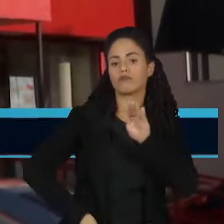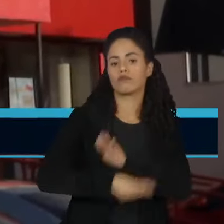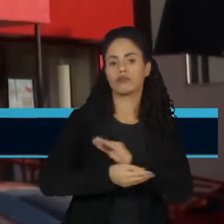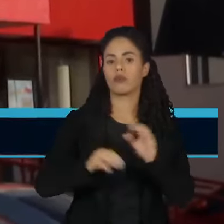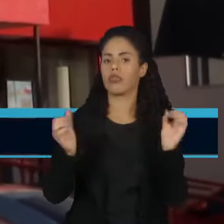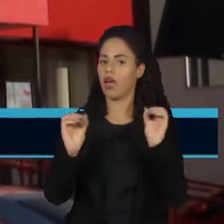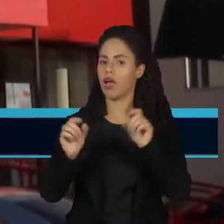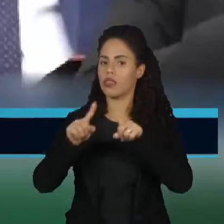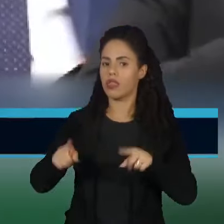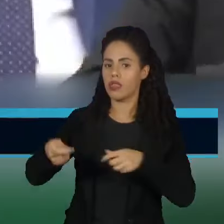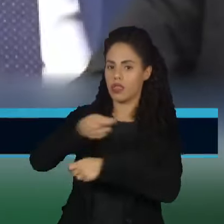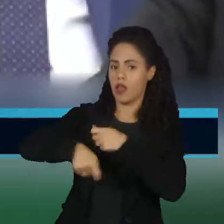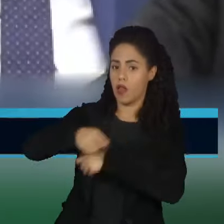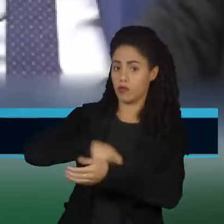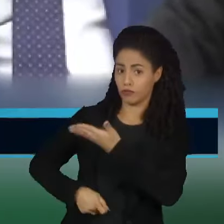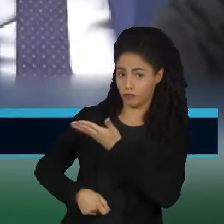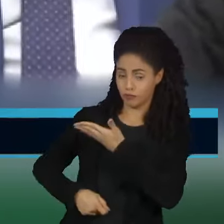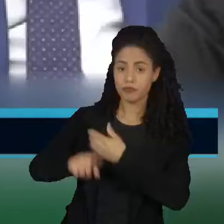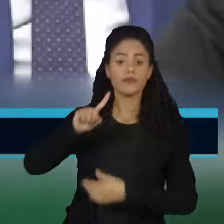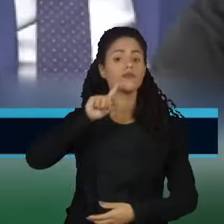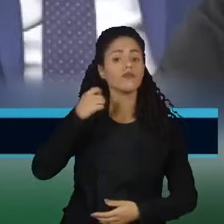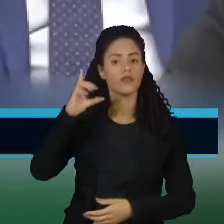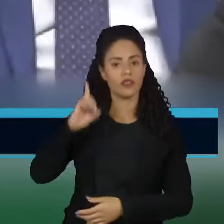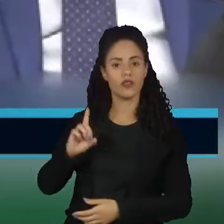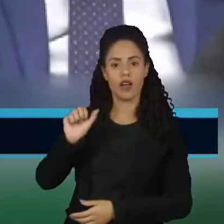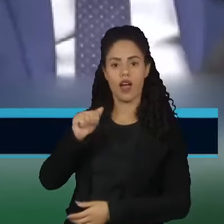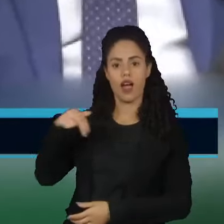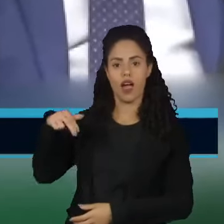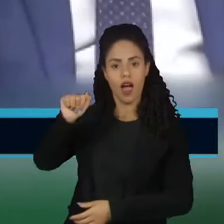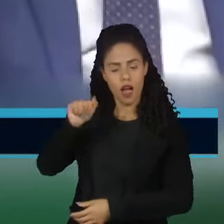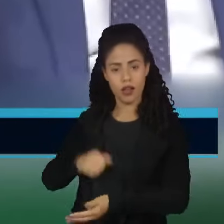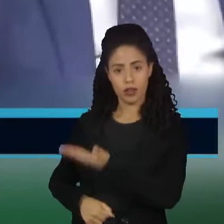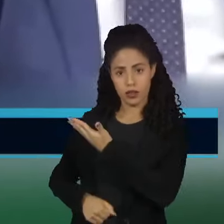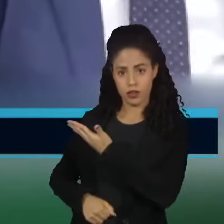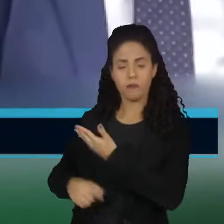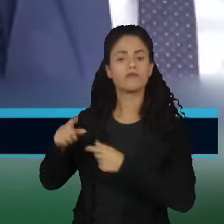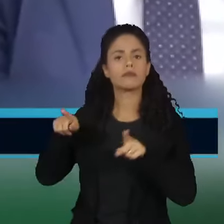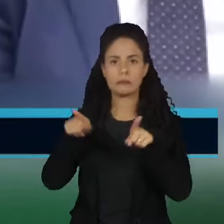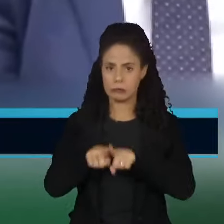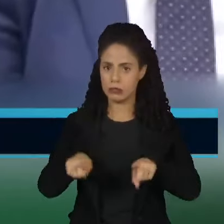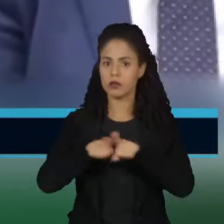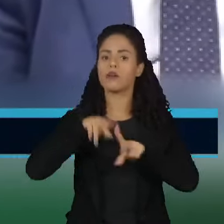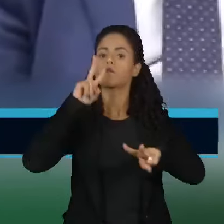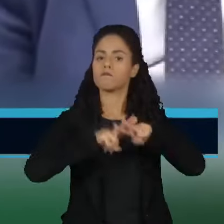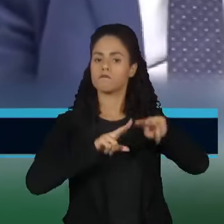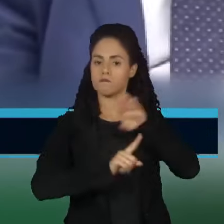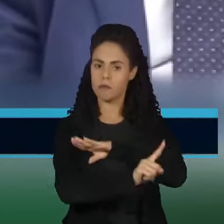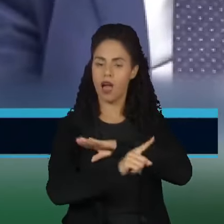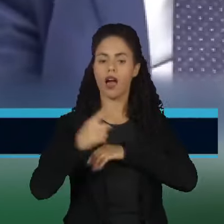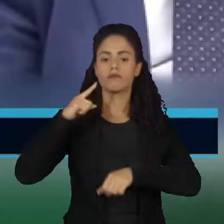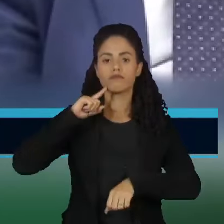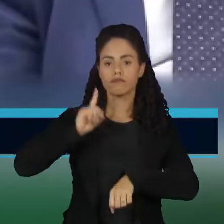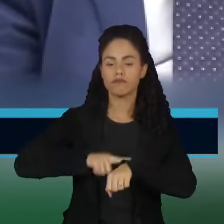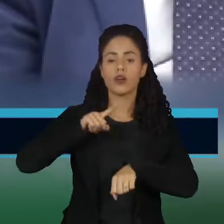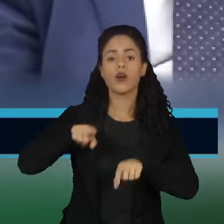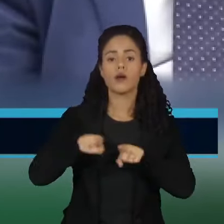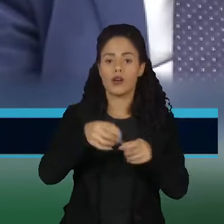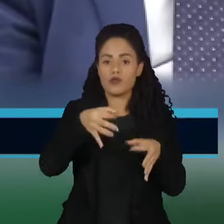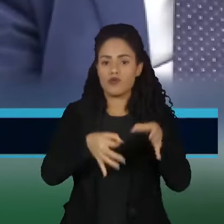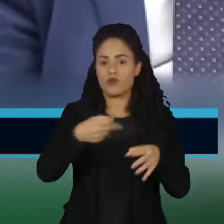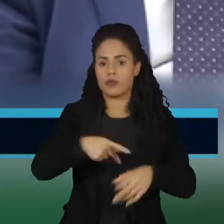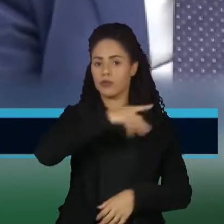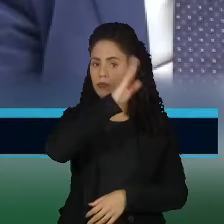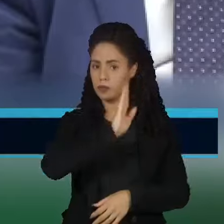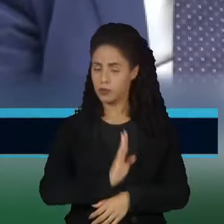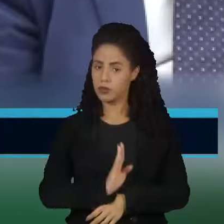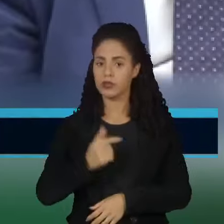contábil nas Americanas. A ex-diretora Ana Cristina Ramos Saicali também teve a prisão preventiva decretada pela Justiça